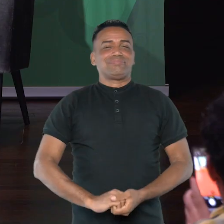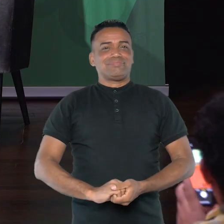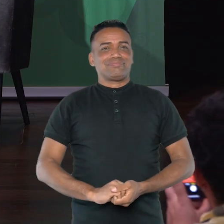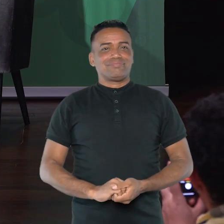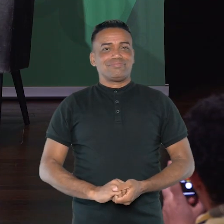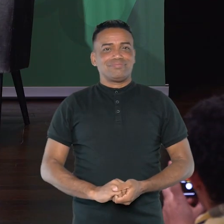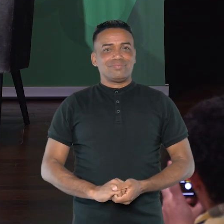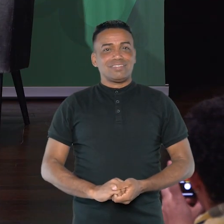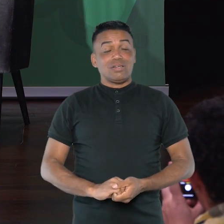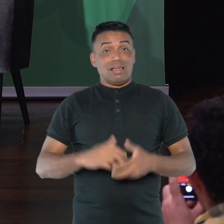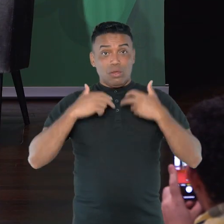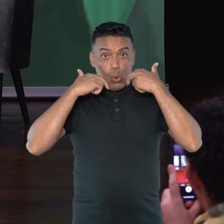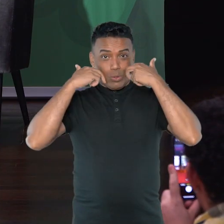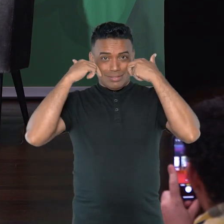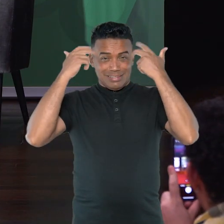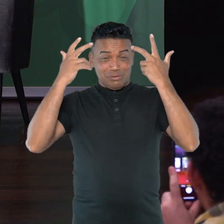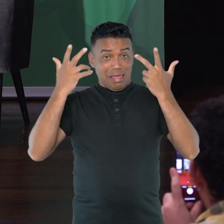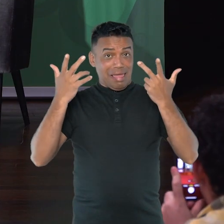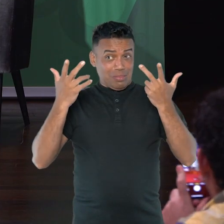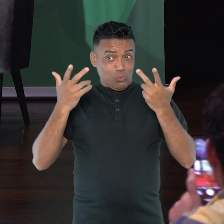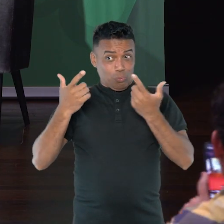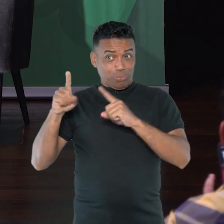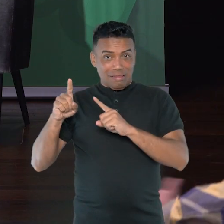Não sei o que é constranger ele, constranger nada.